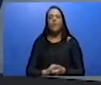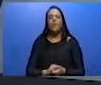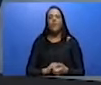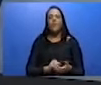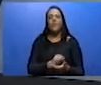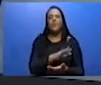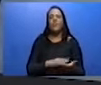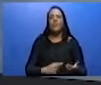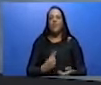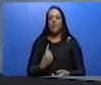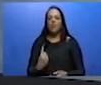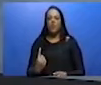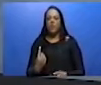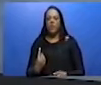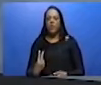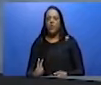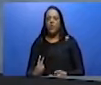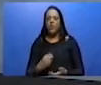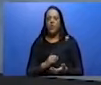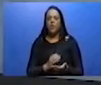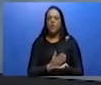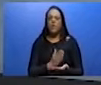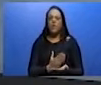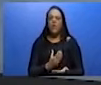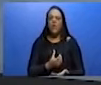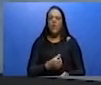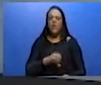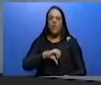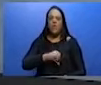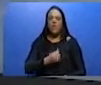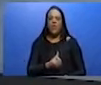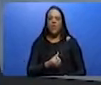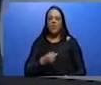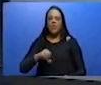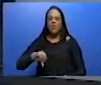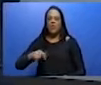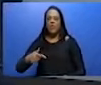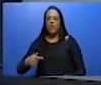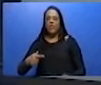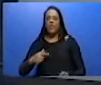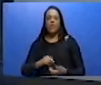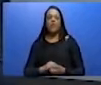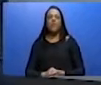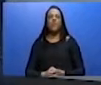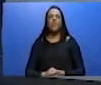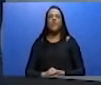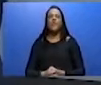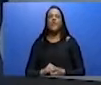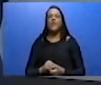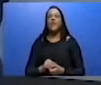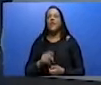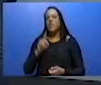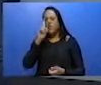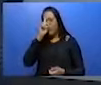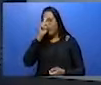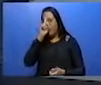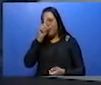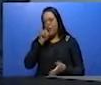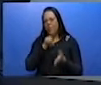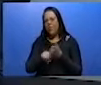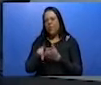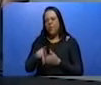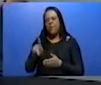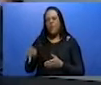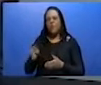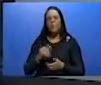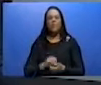página 96 e 97. Dúvidas com o professor no aplicativo. Nós